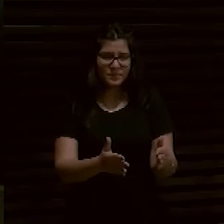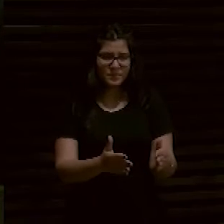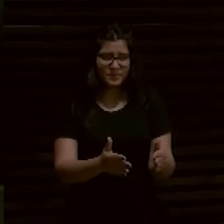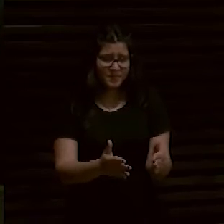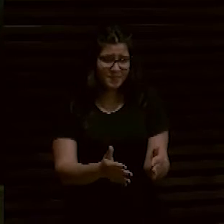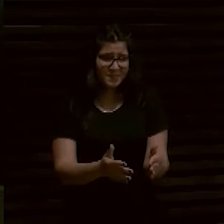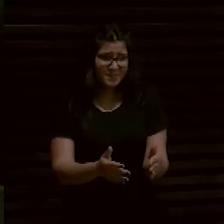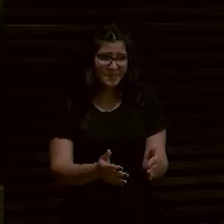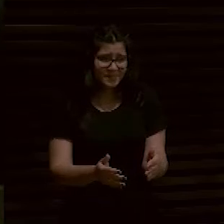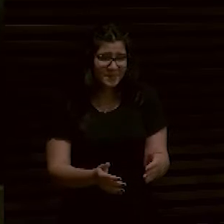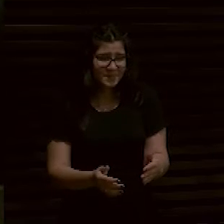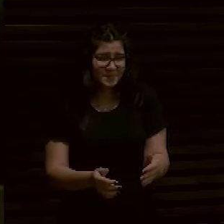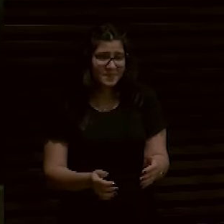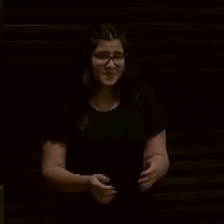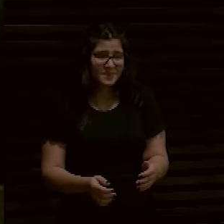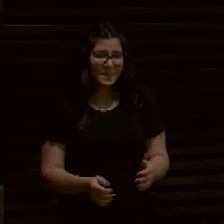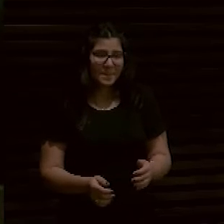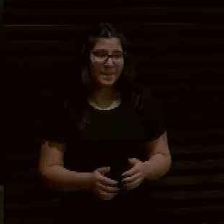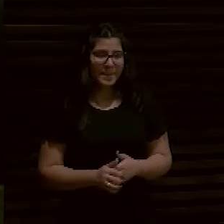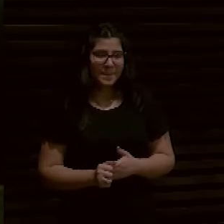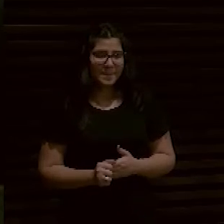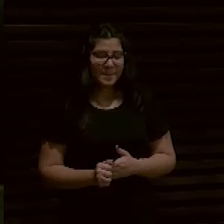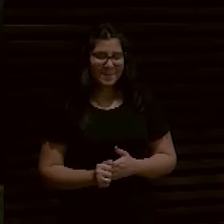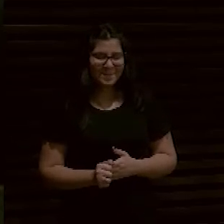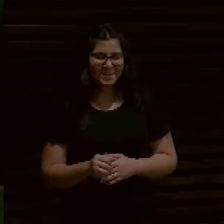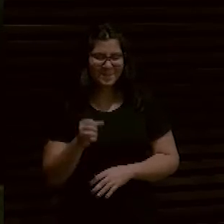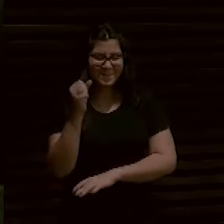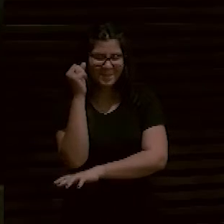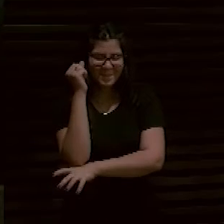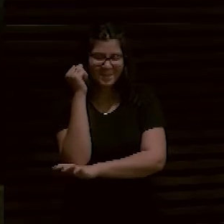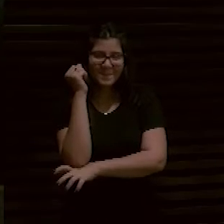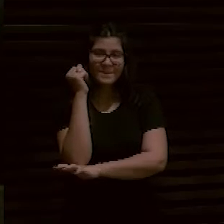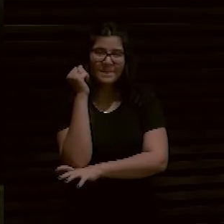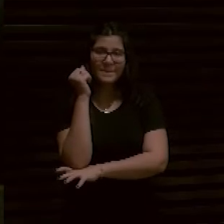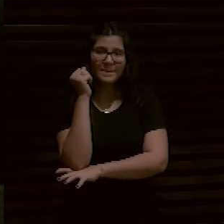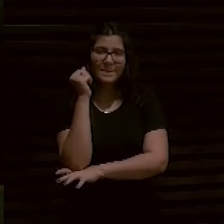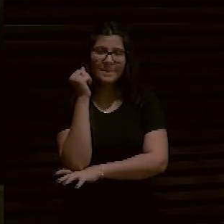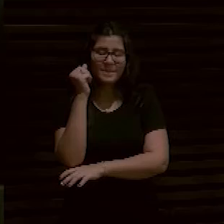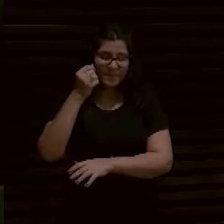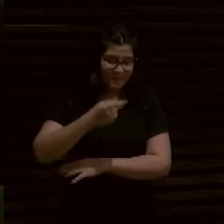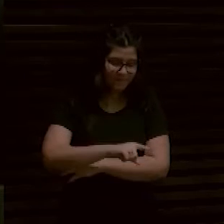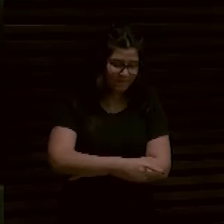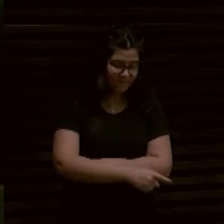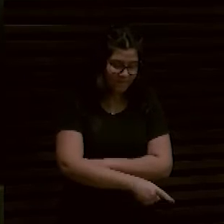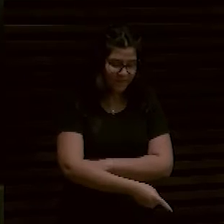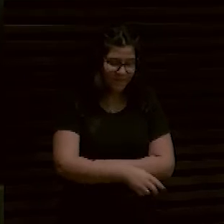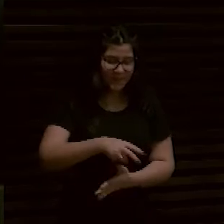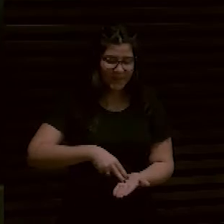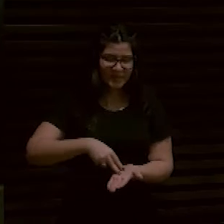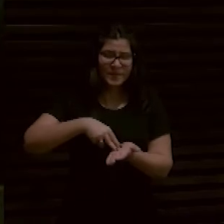tempos inóspitos, pois a sua raiz, a sua estirpe, é profunda e